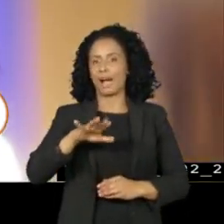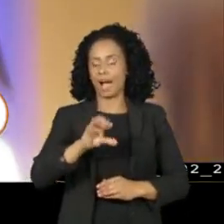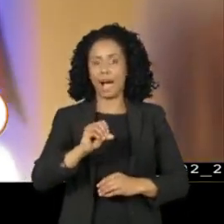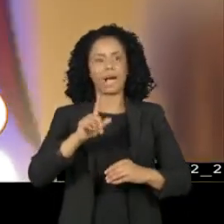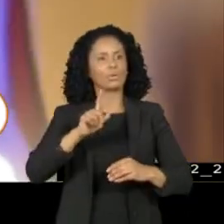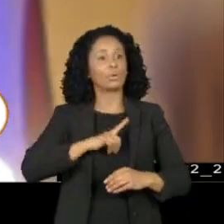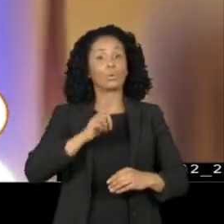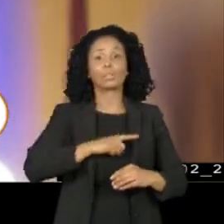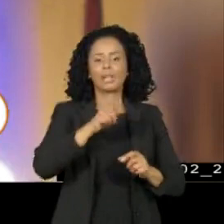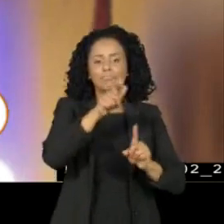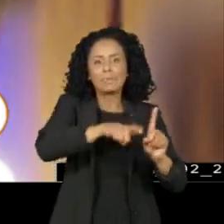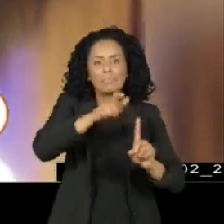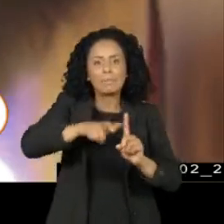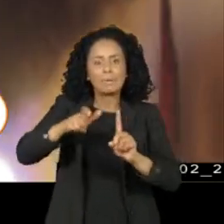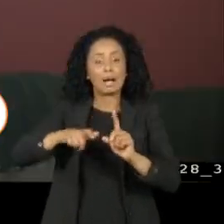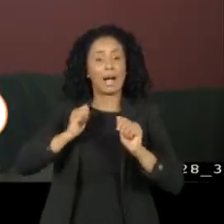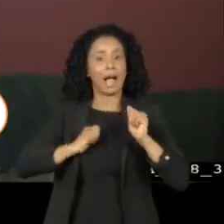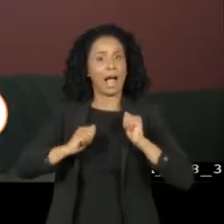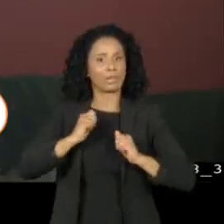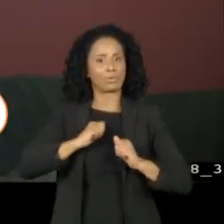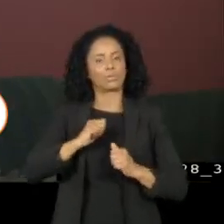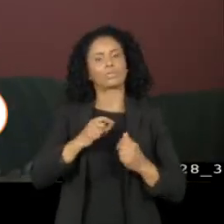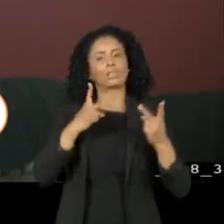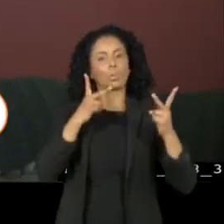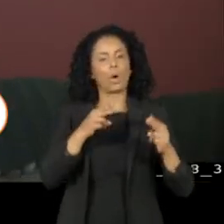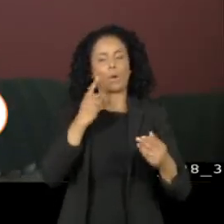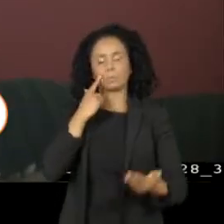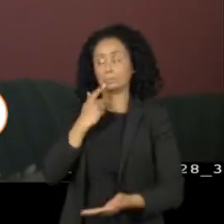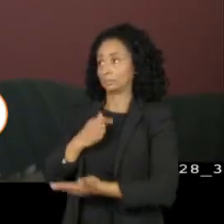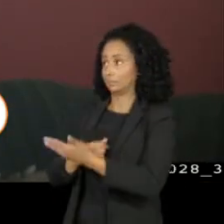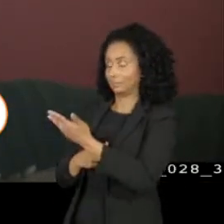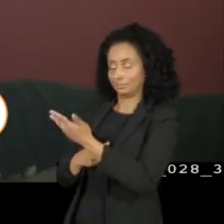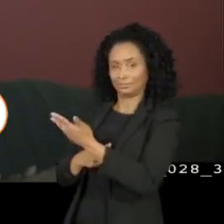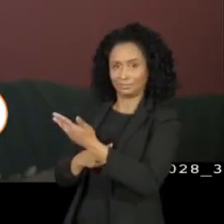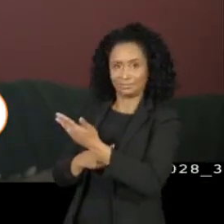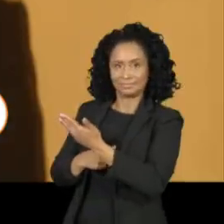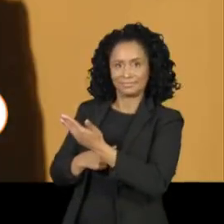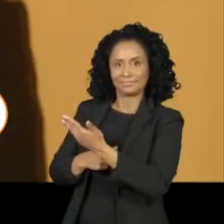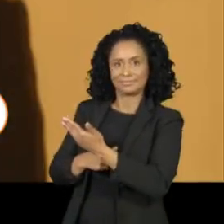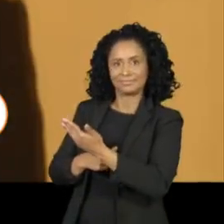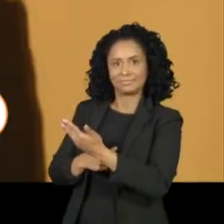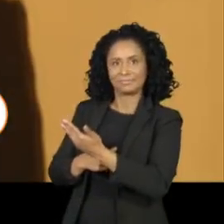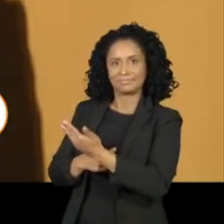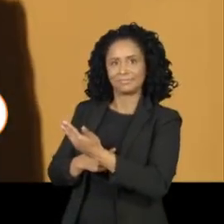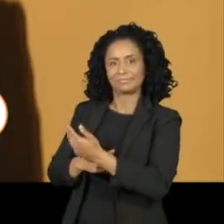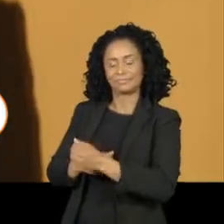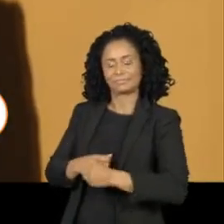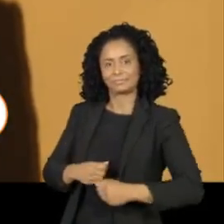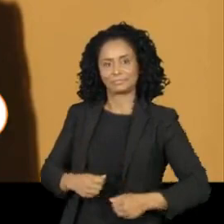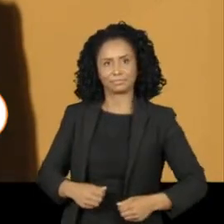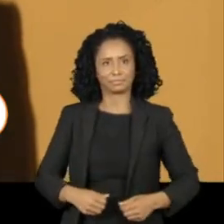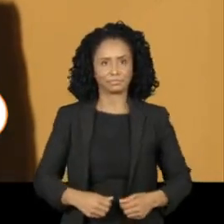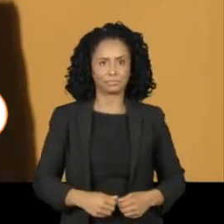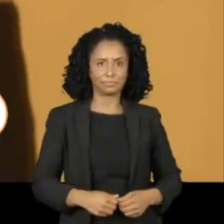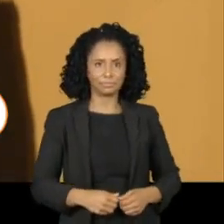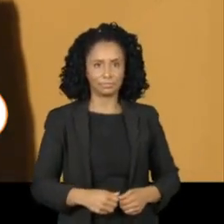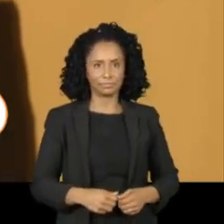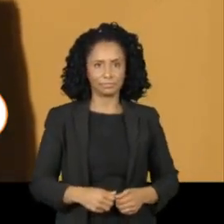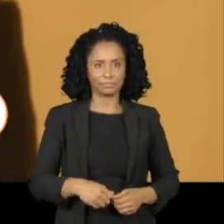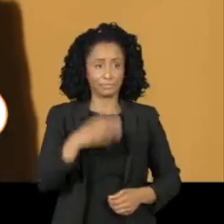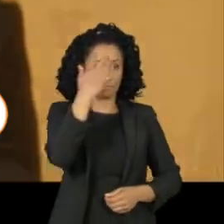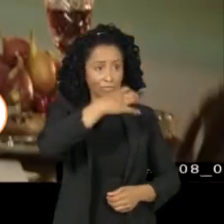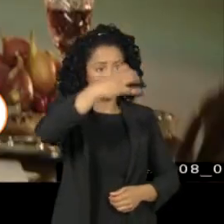atores consagrados, como Antônio Fagundes, no papel de Dom João VI. Nos tempos que correm, o rei não exerce o